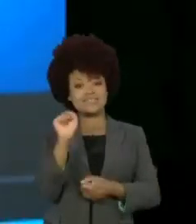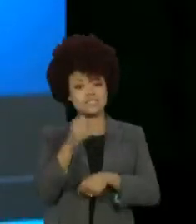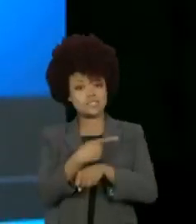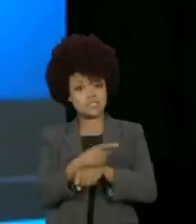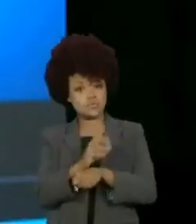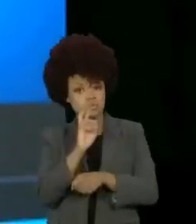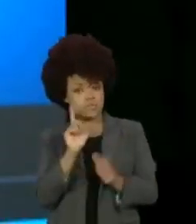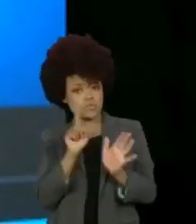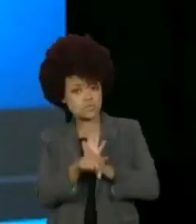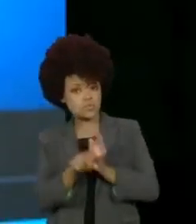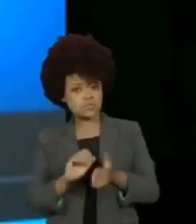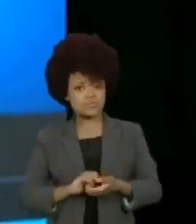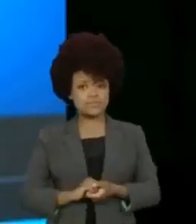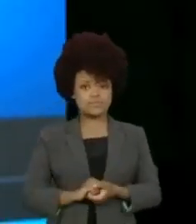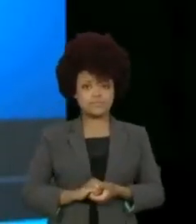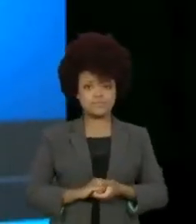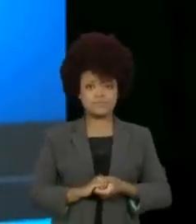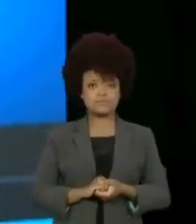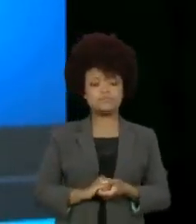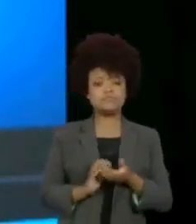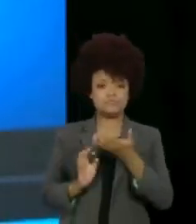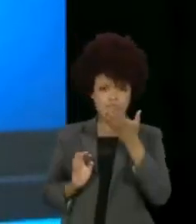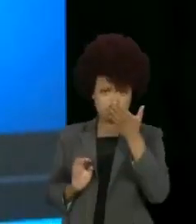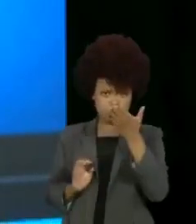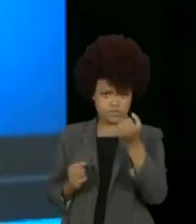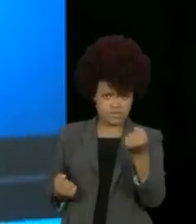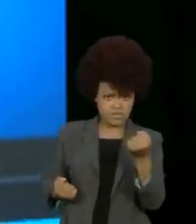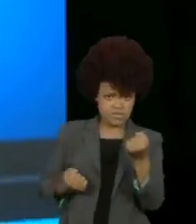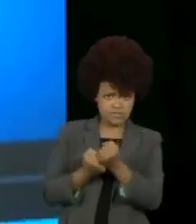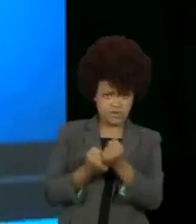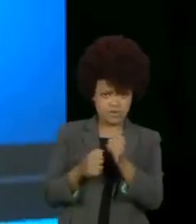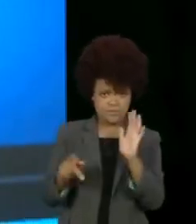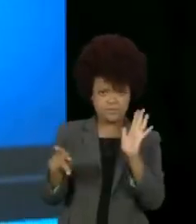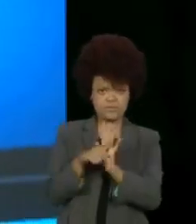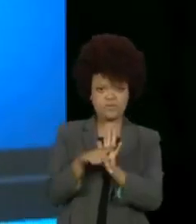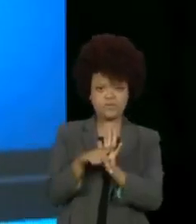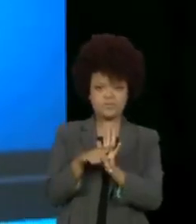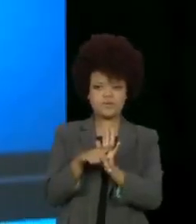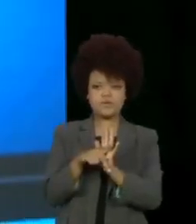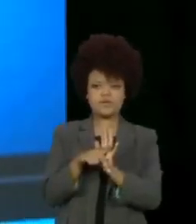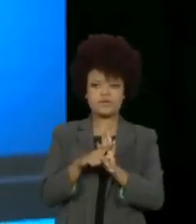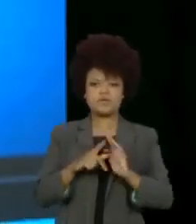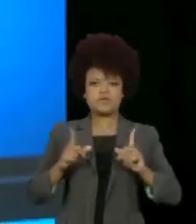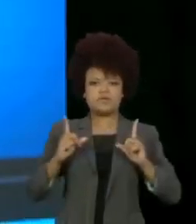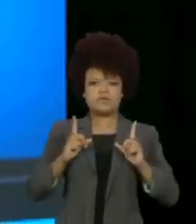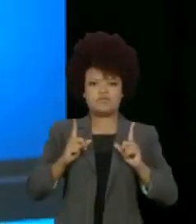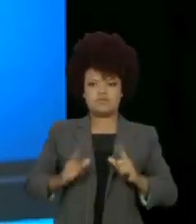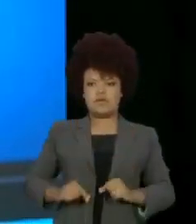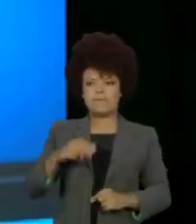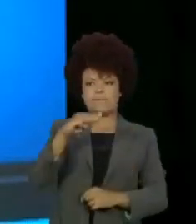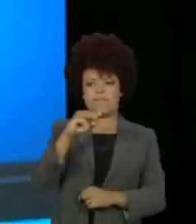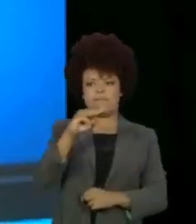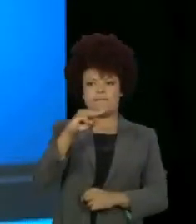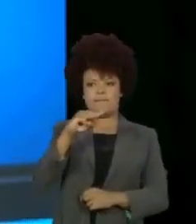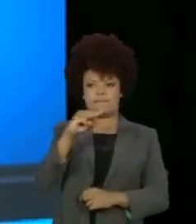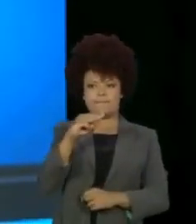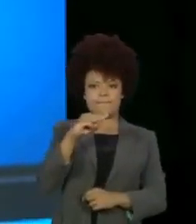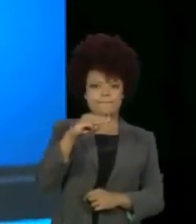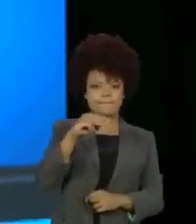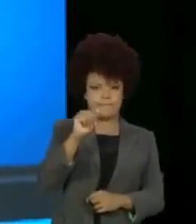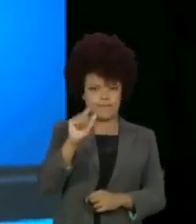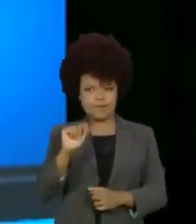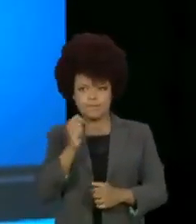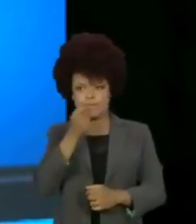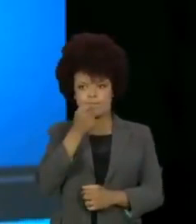Celso Romano você apoiou Maluf você apoiou o temer você apoiou o Lula você acelerou com Dória